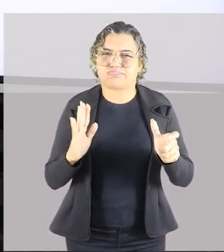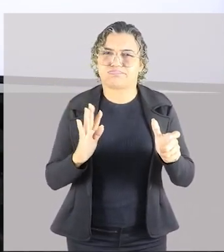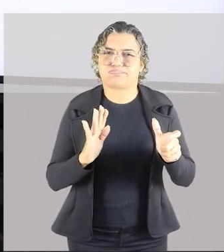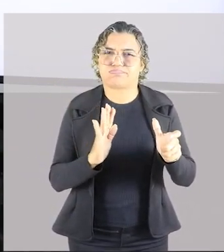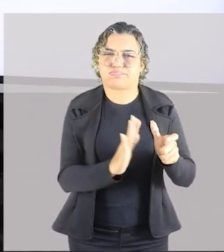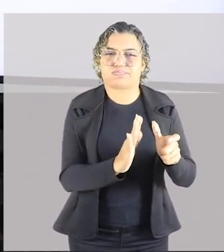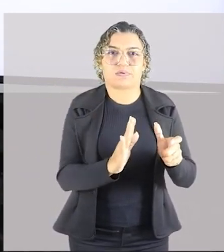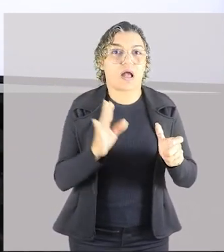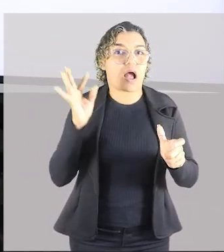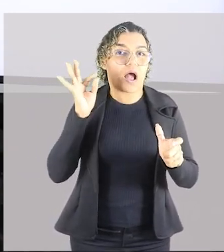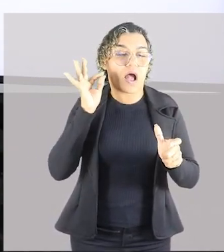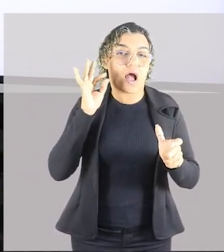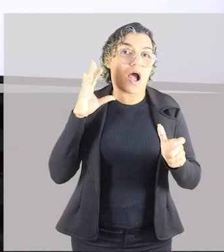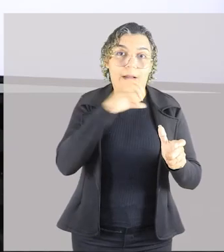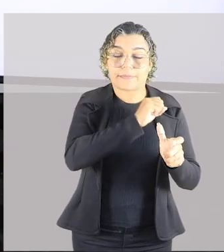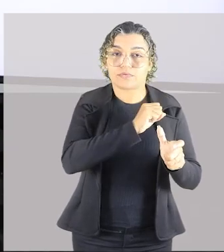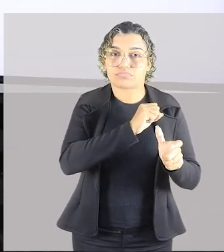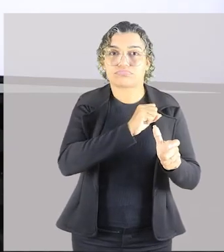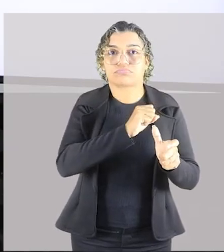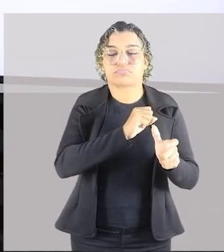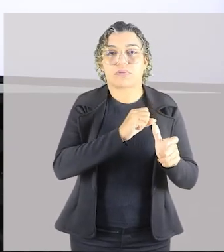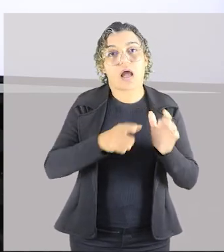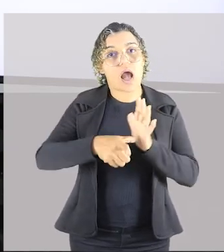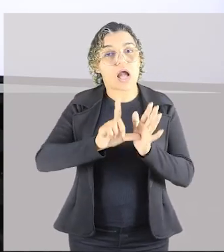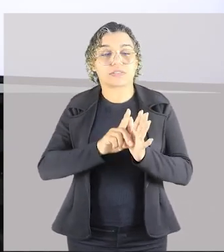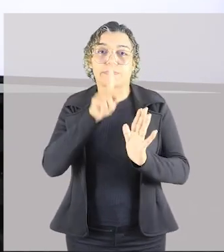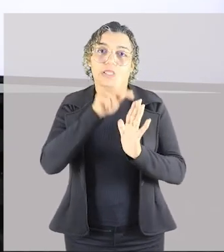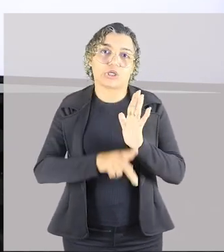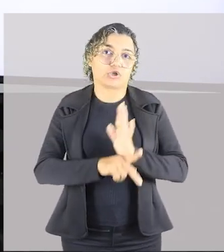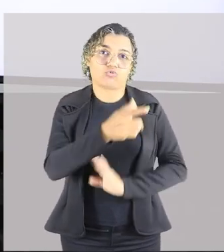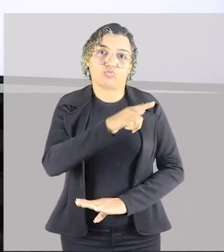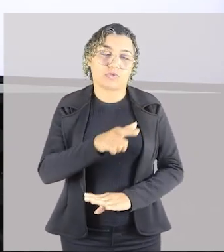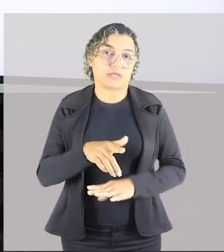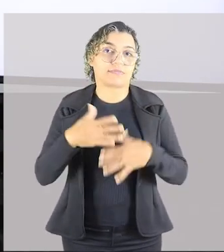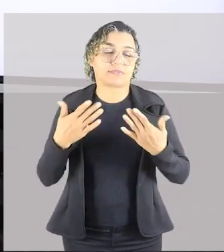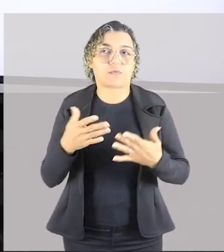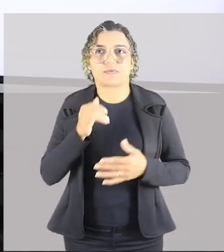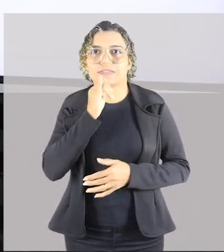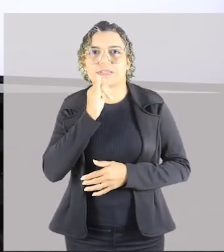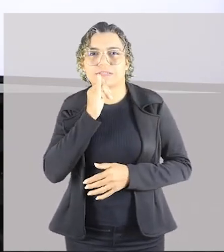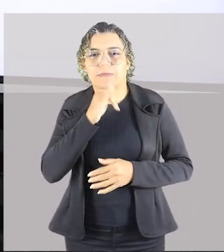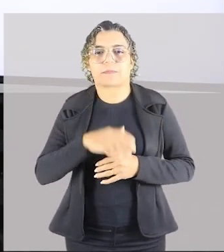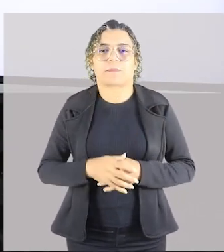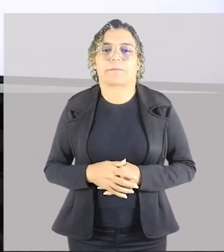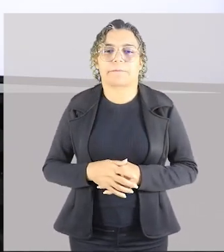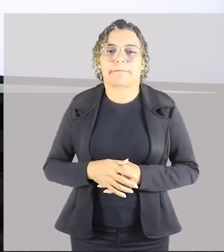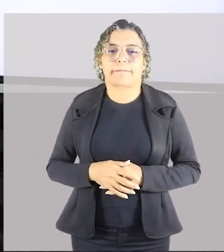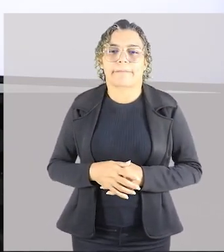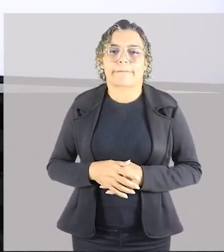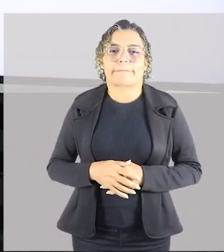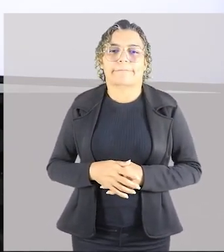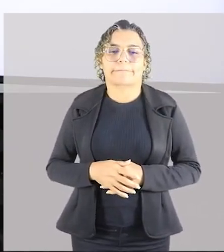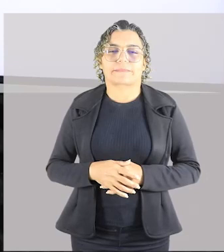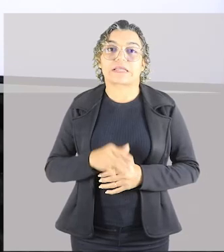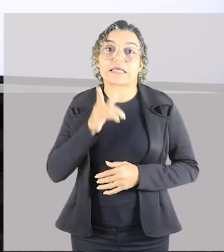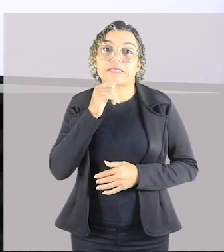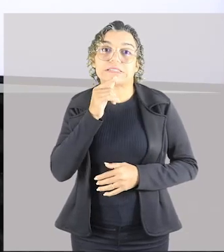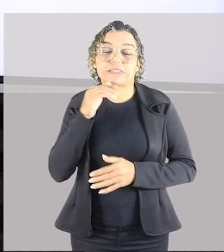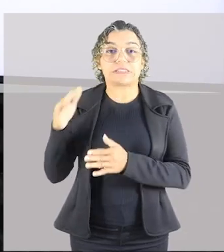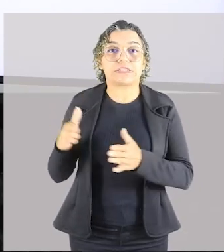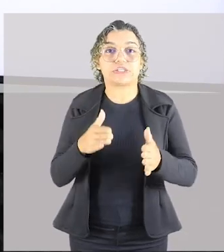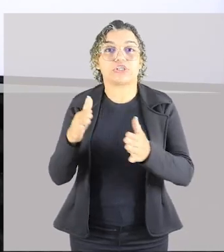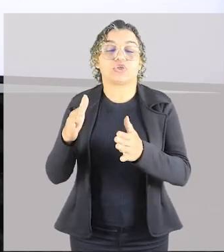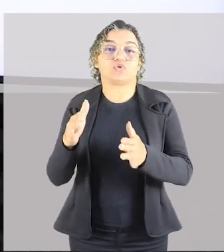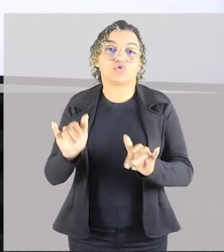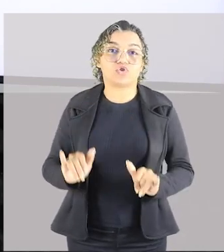curto espaço que não deu tempo para essa cidade se planejar. Então, a gente vai perceber, por exemplo, rios que vão ali sofrer, principalmente com